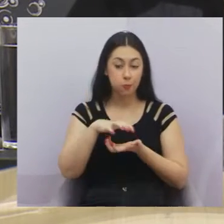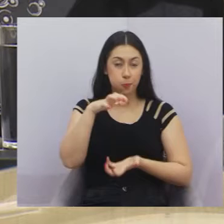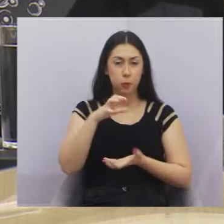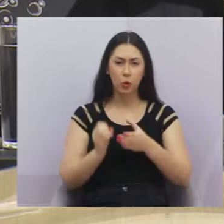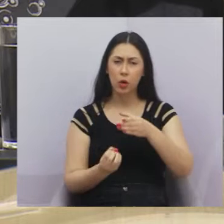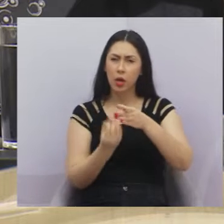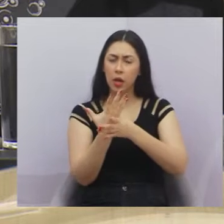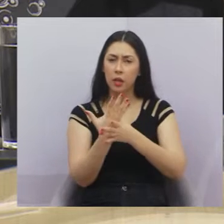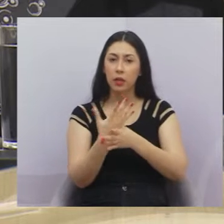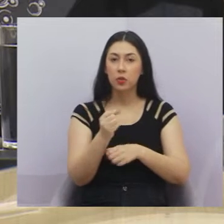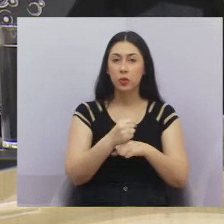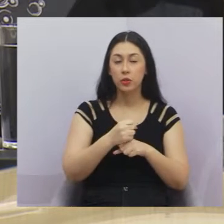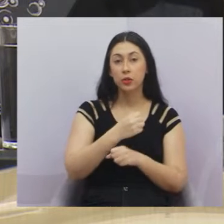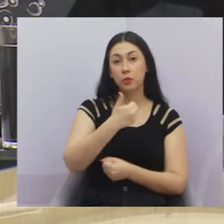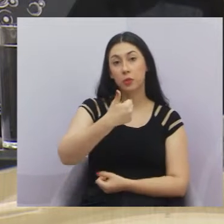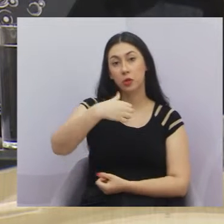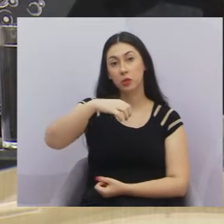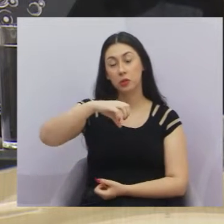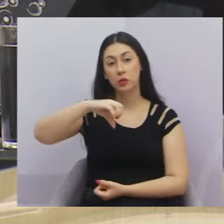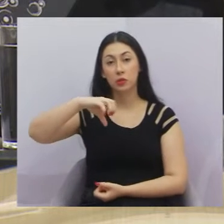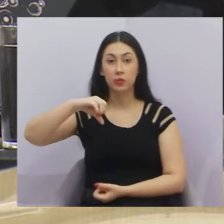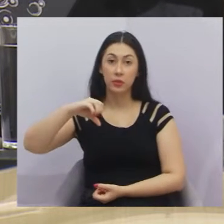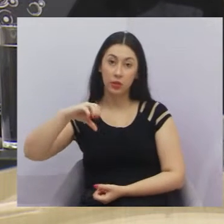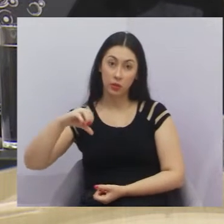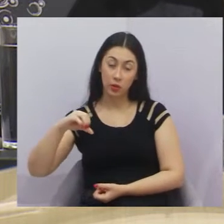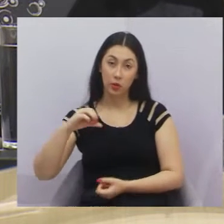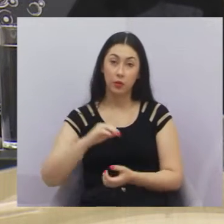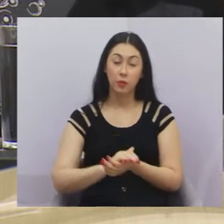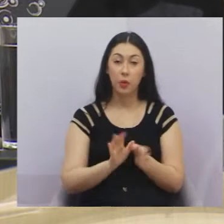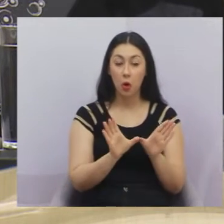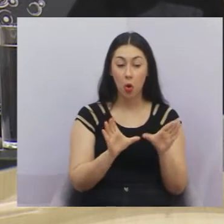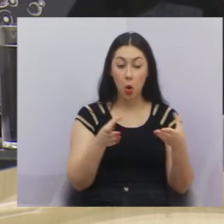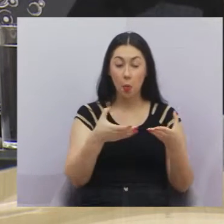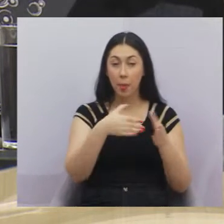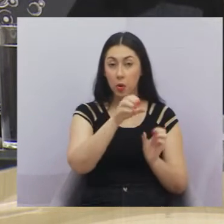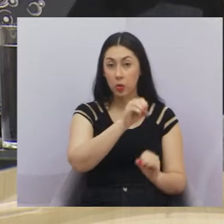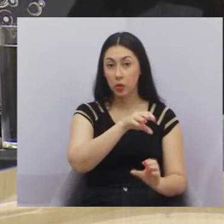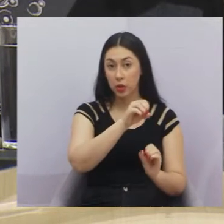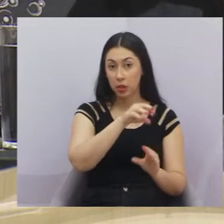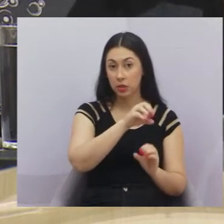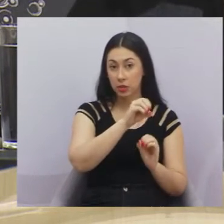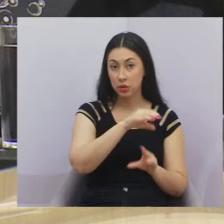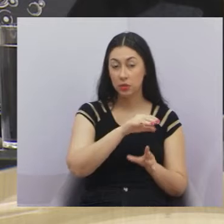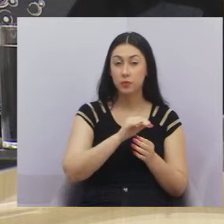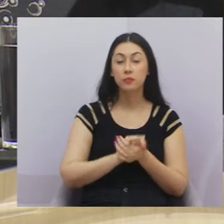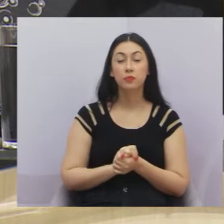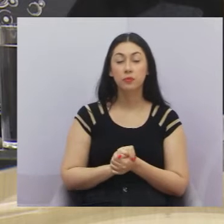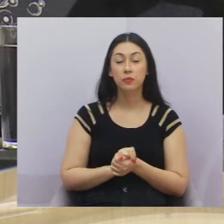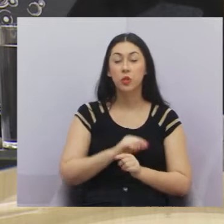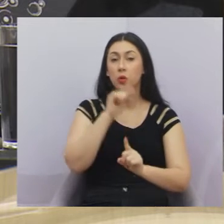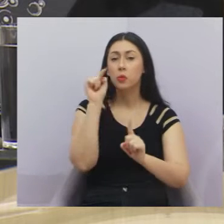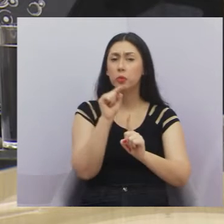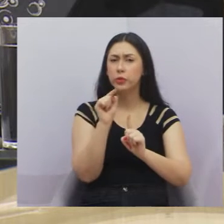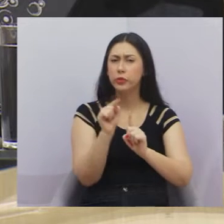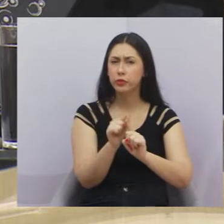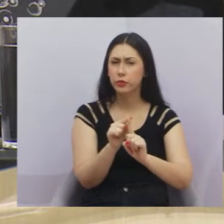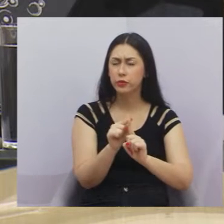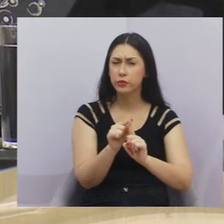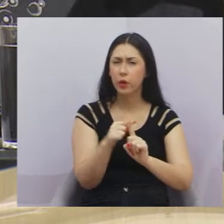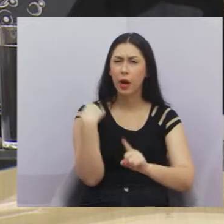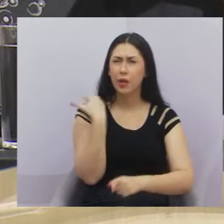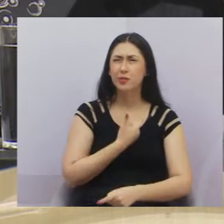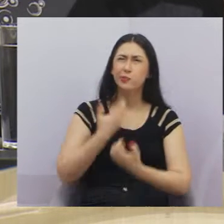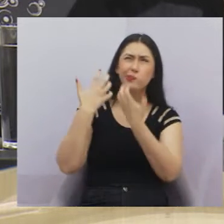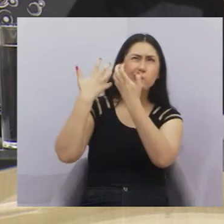em 1999 pela Comissão de Educação do Senado Federal e tem o objetivo de levar a reflexão sobre